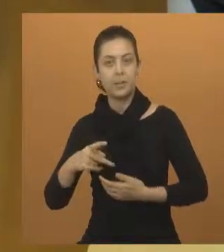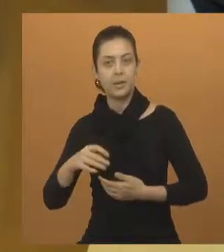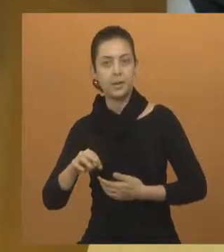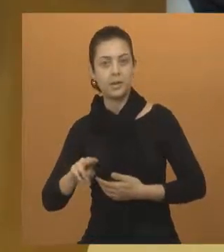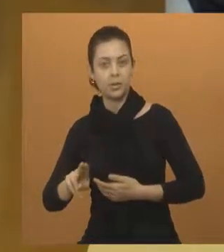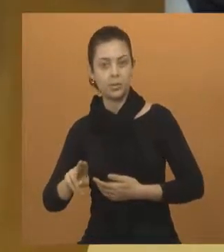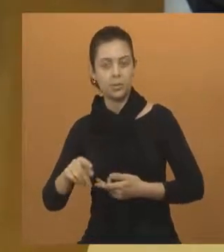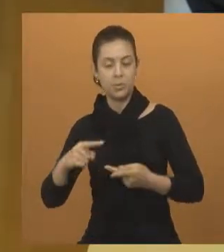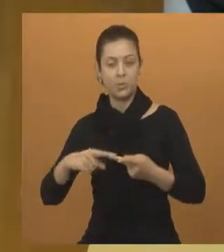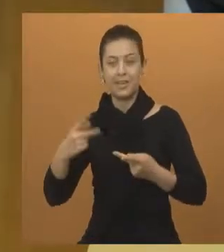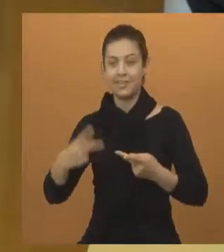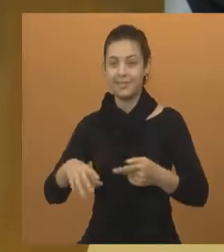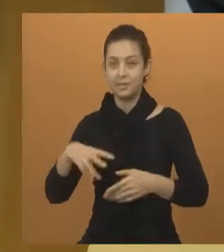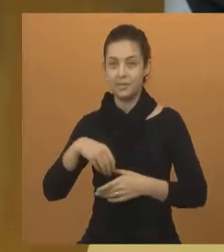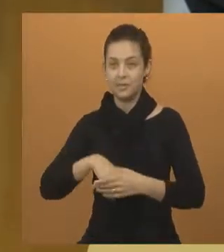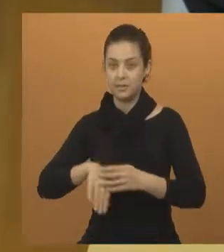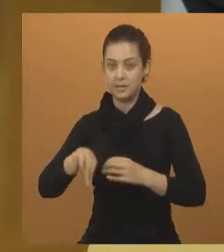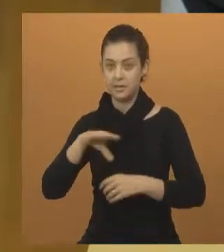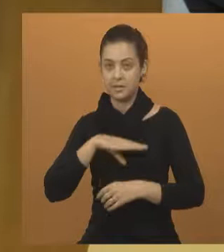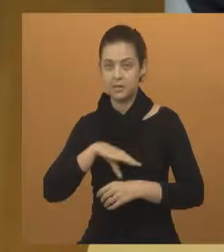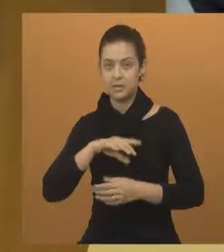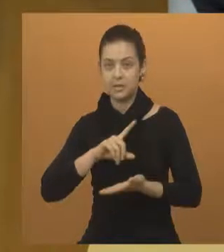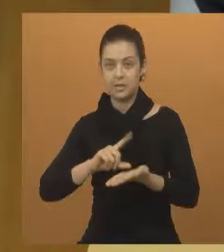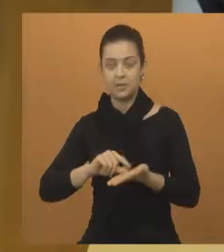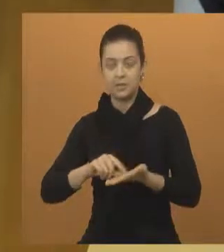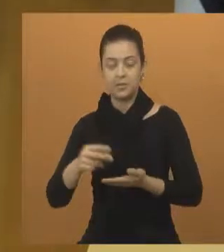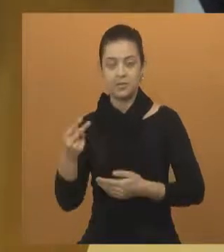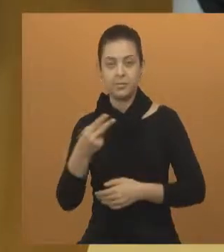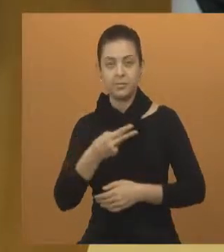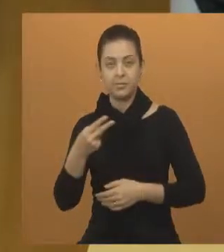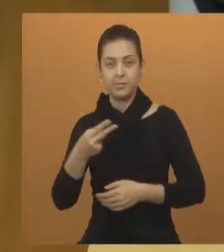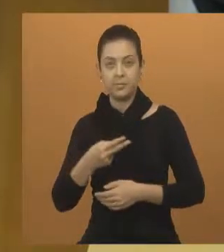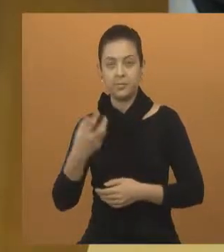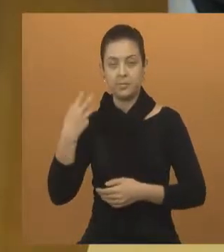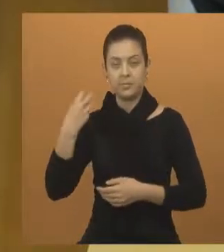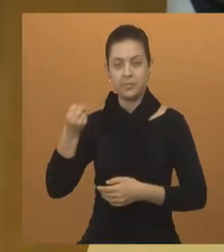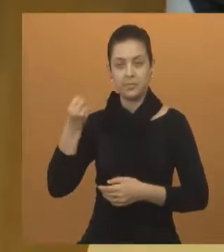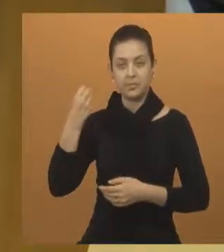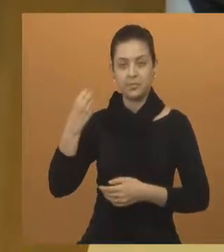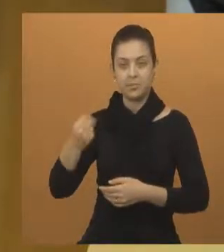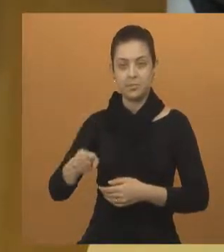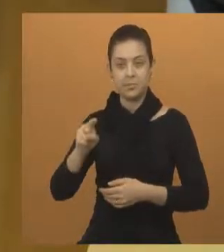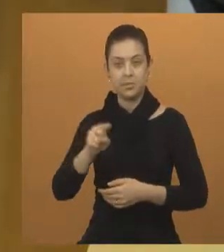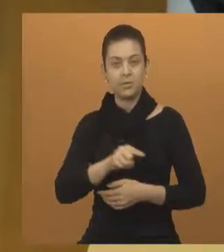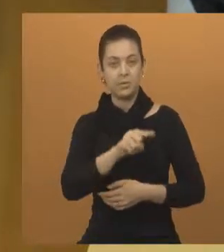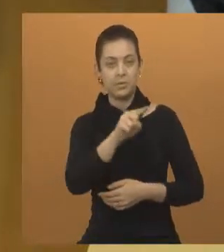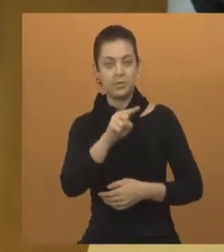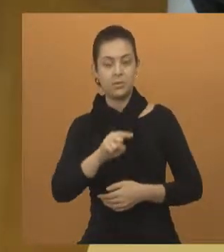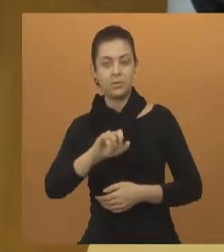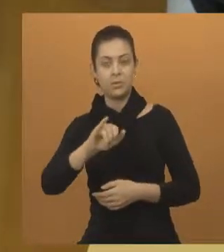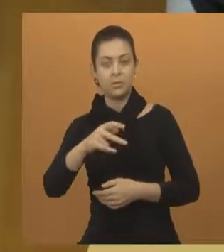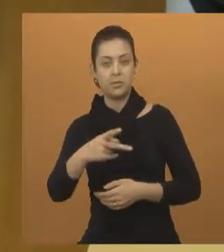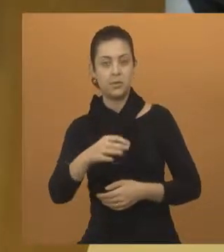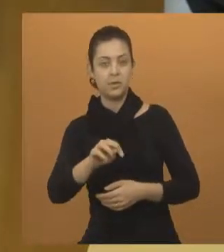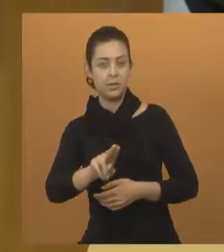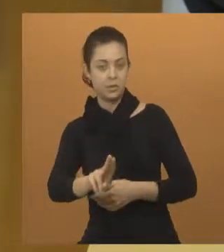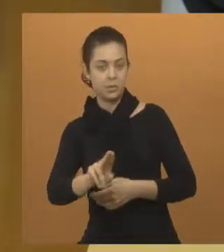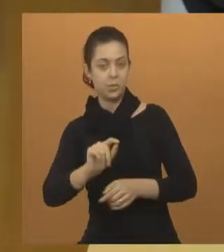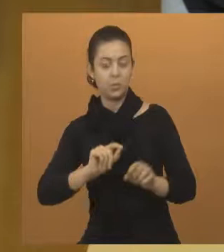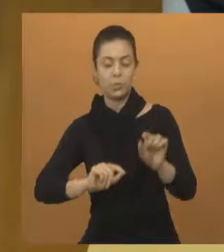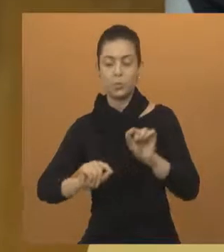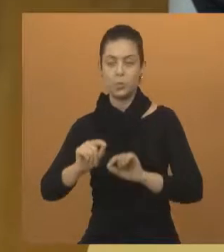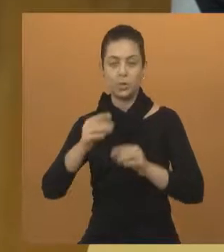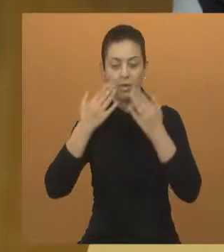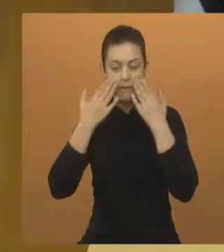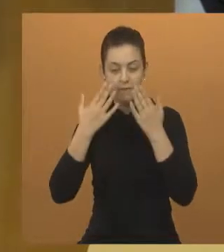no município de Jacareí. Artigo 2º, o benefício de remissão de créditos tributários